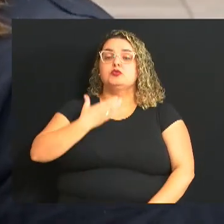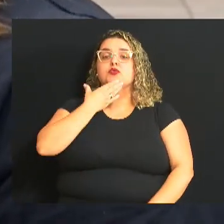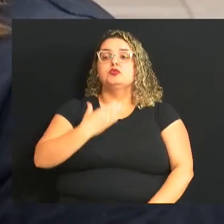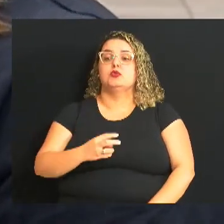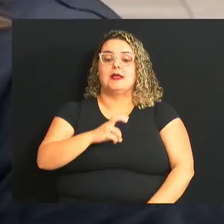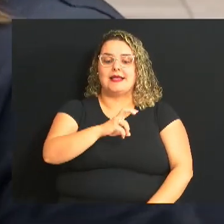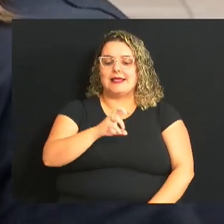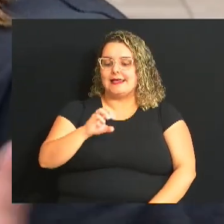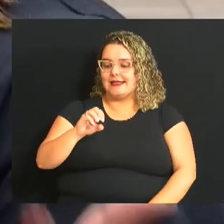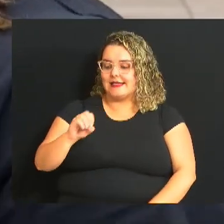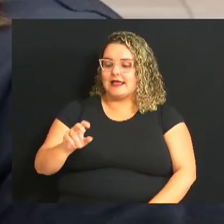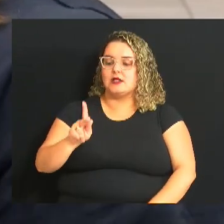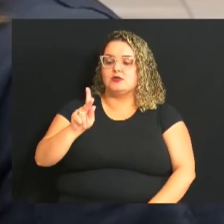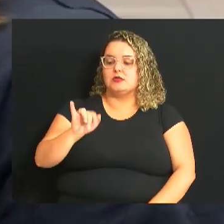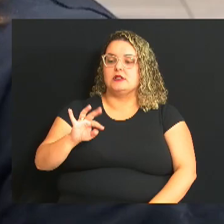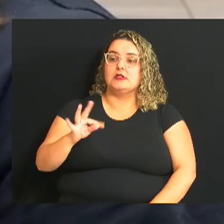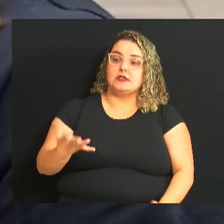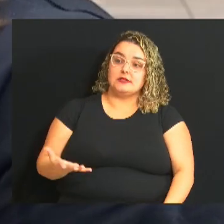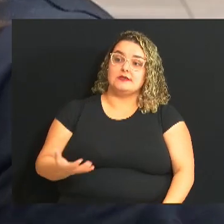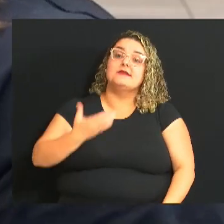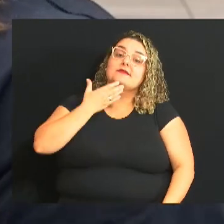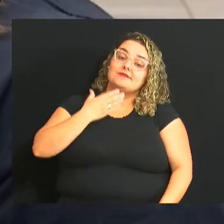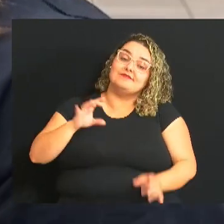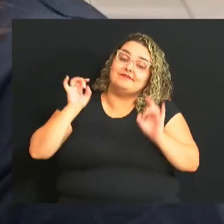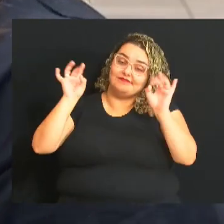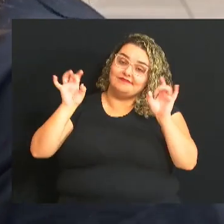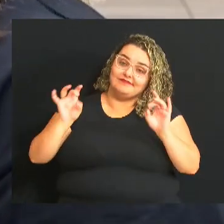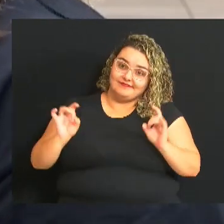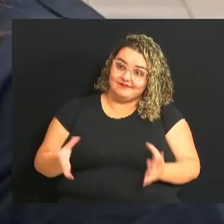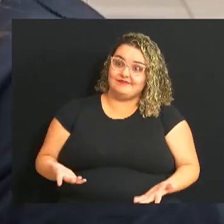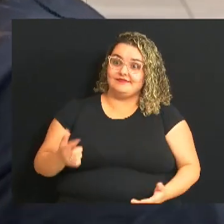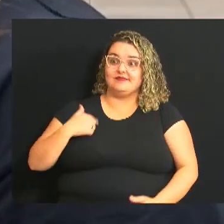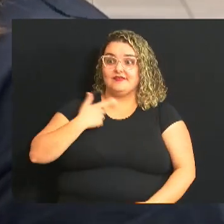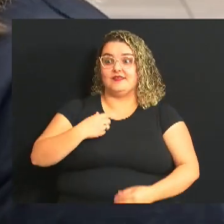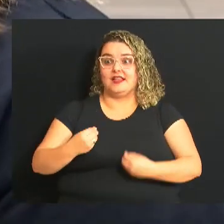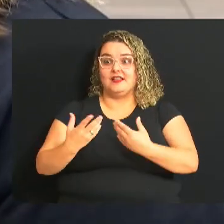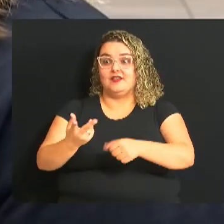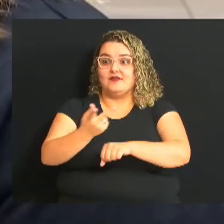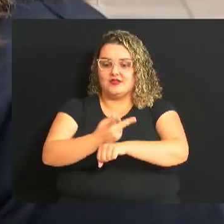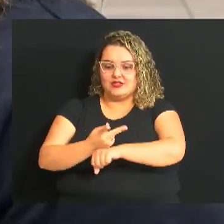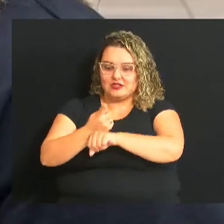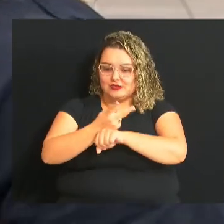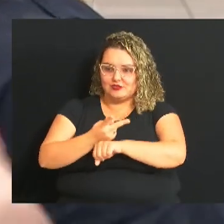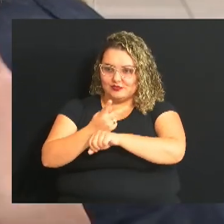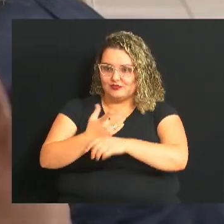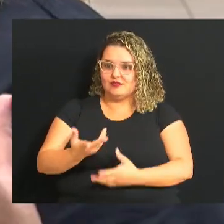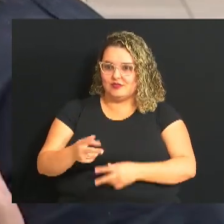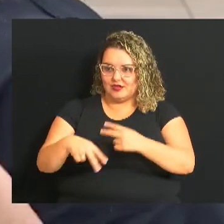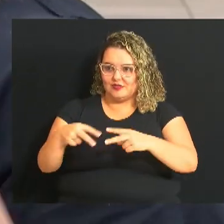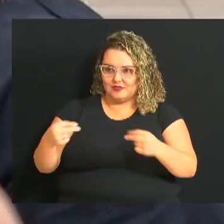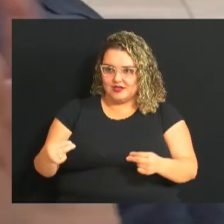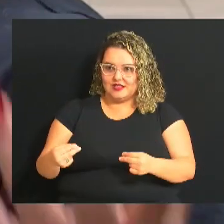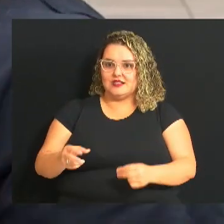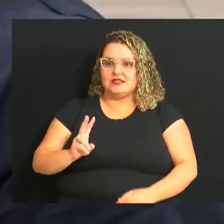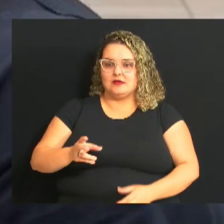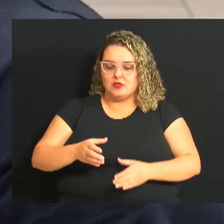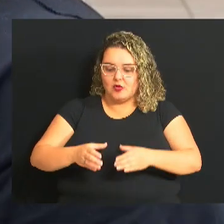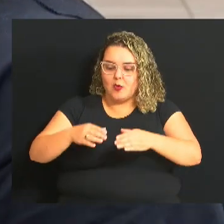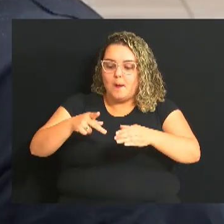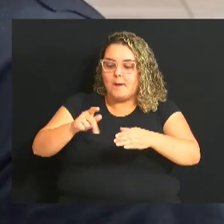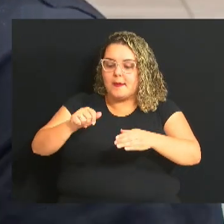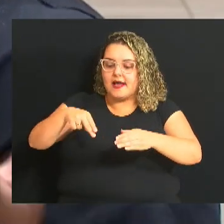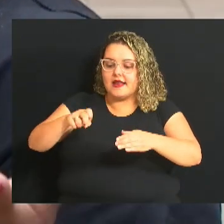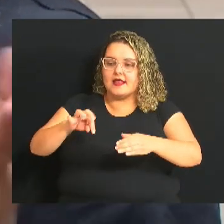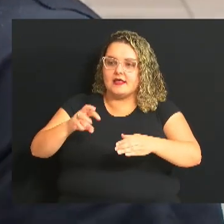500 kits e como o Natal é uma data especial, a gente vai entregar um presente que a gente sempre dá um panetone para as pessoas em situação